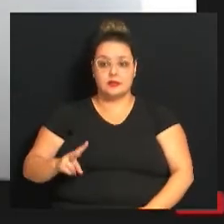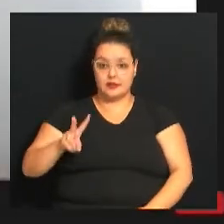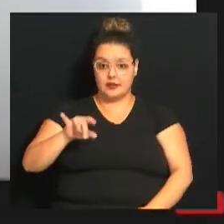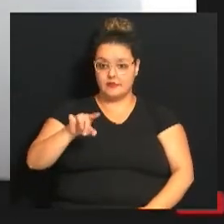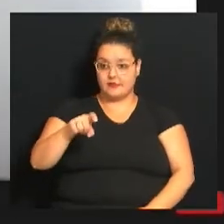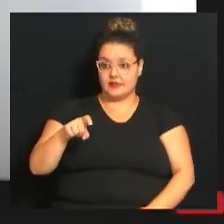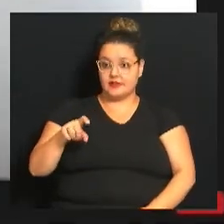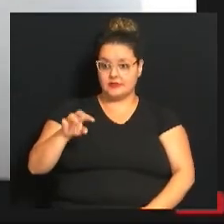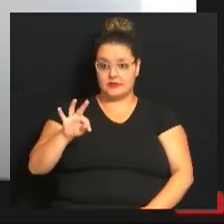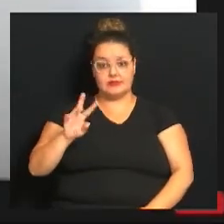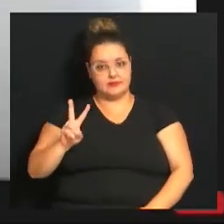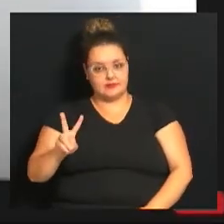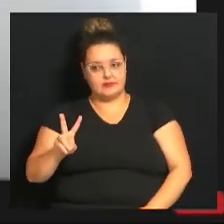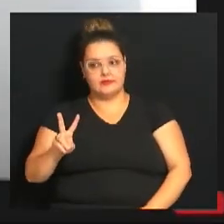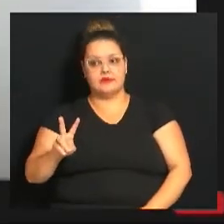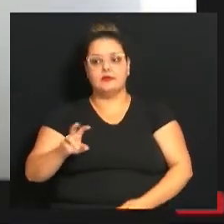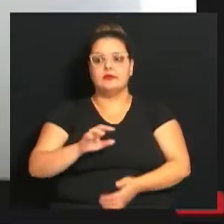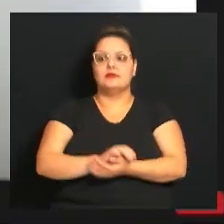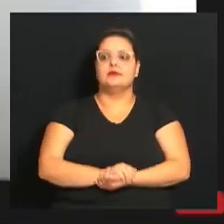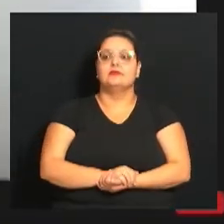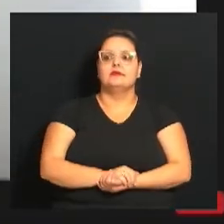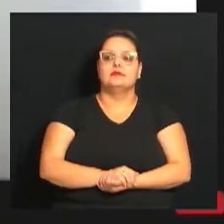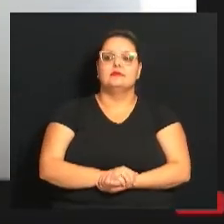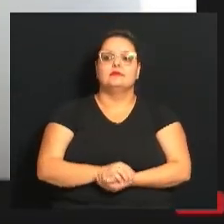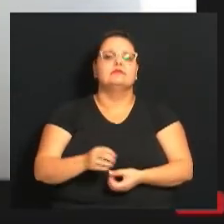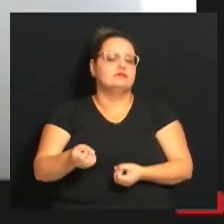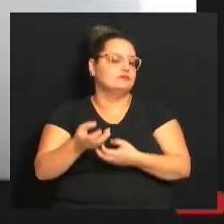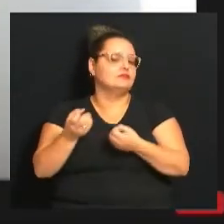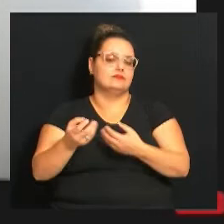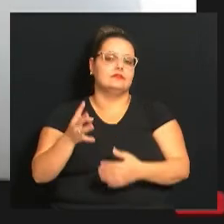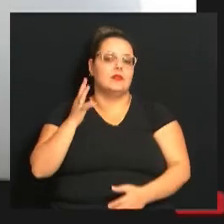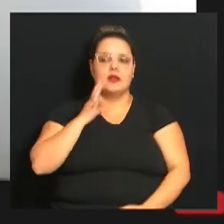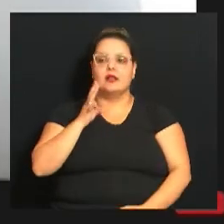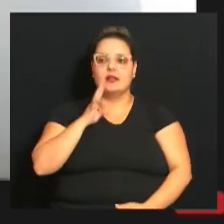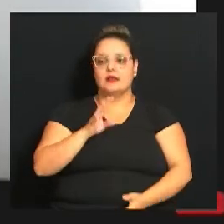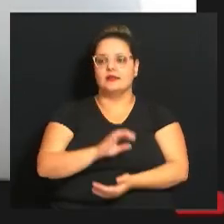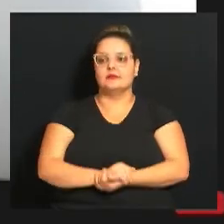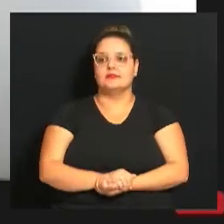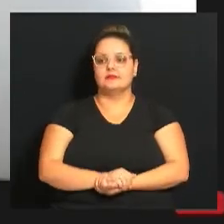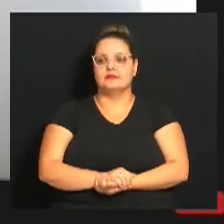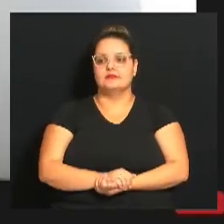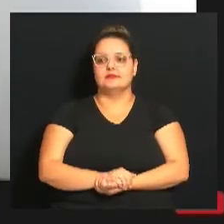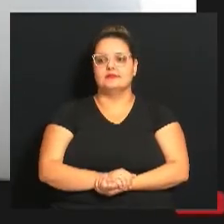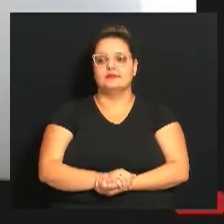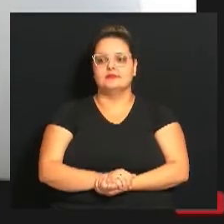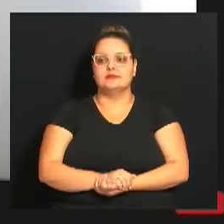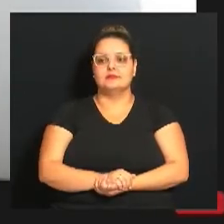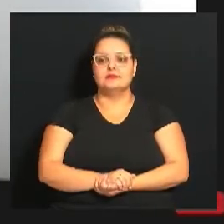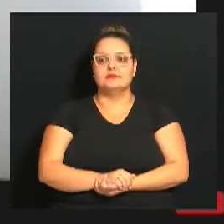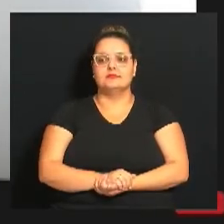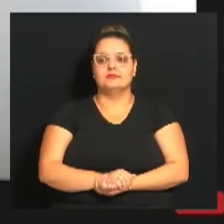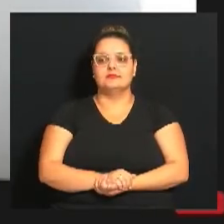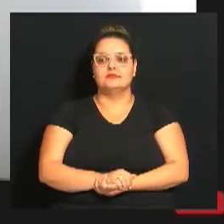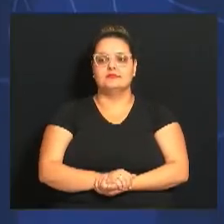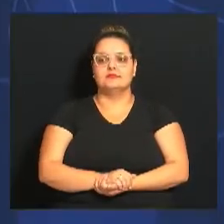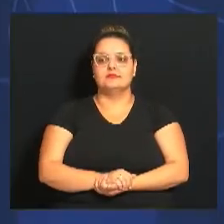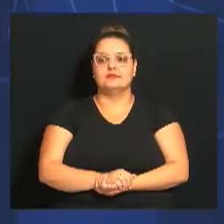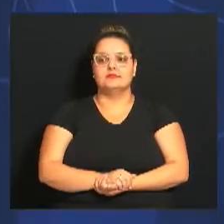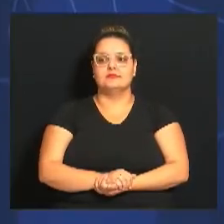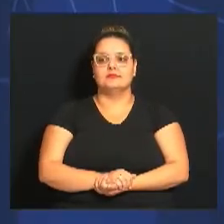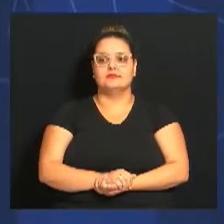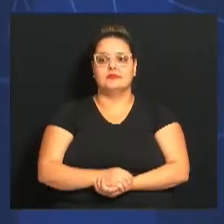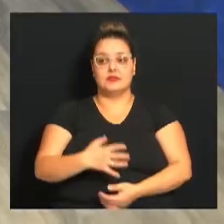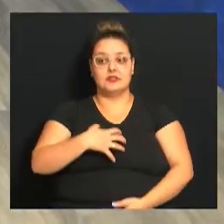então ele faz um prefácio bem legal, então acho que está bem bacana o livro. Para quem está... Tentei fazer de uma